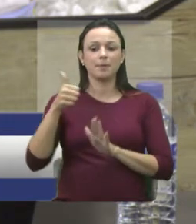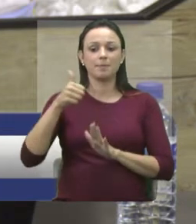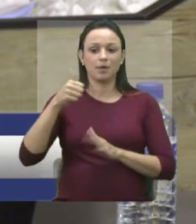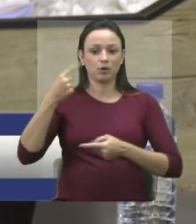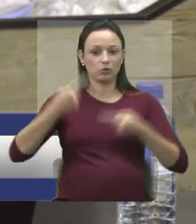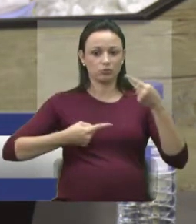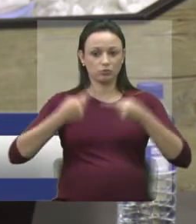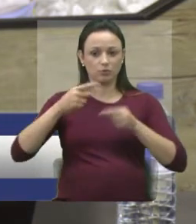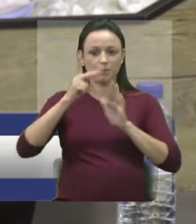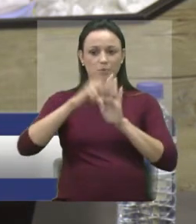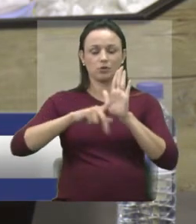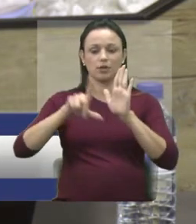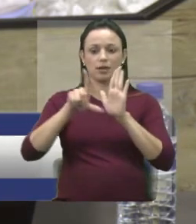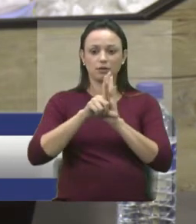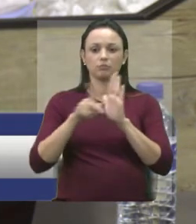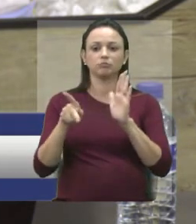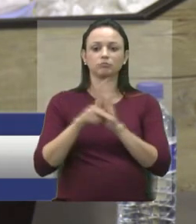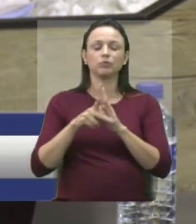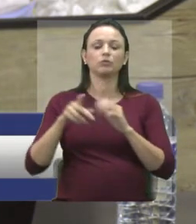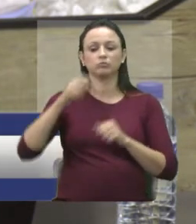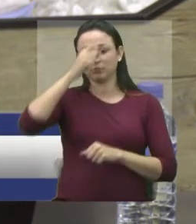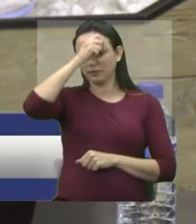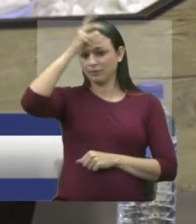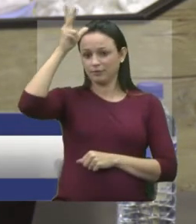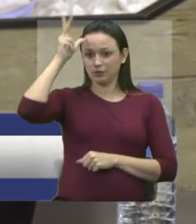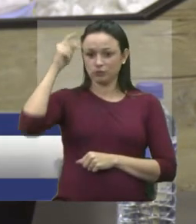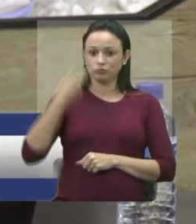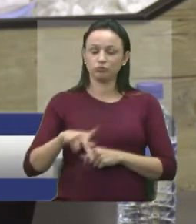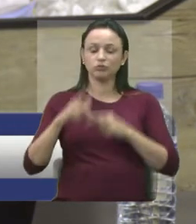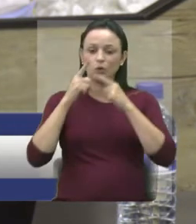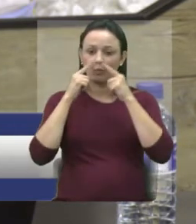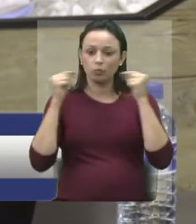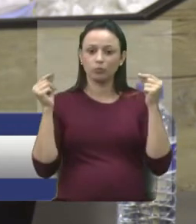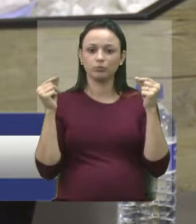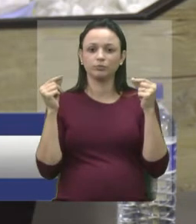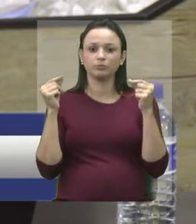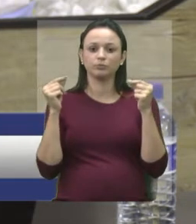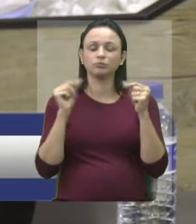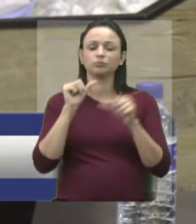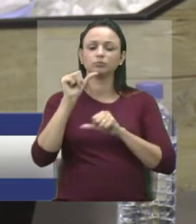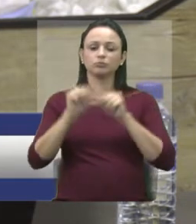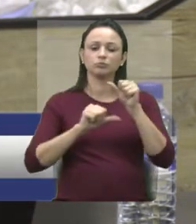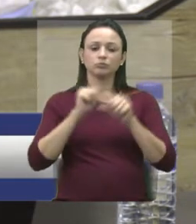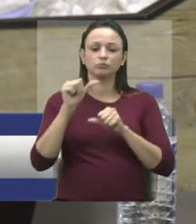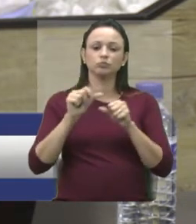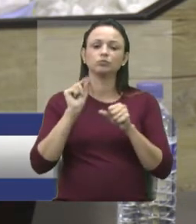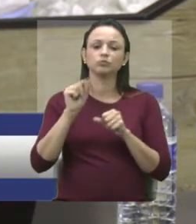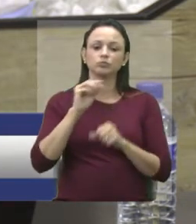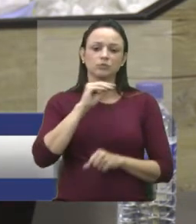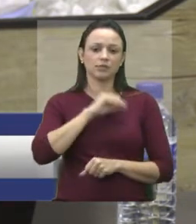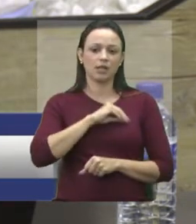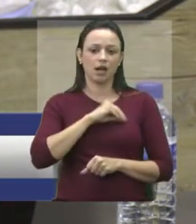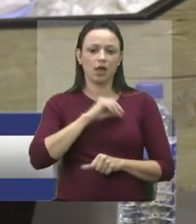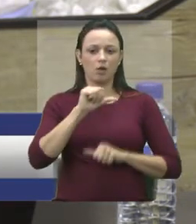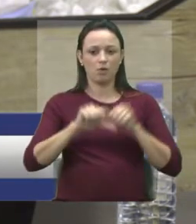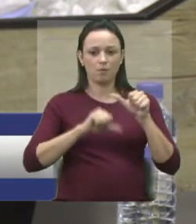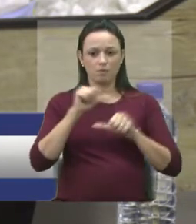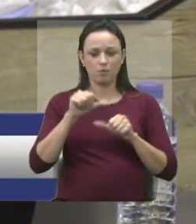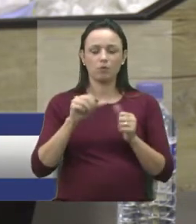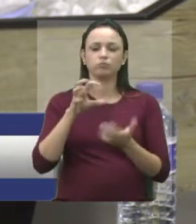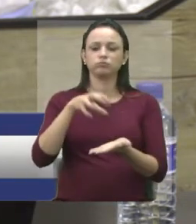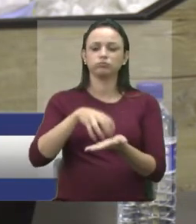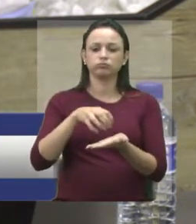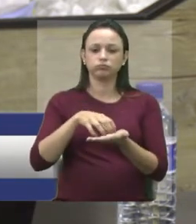do projeto de lei complementar de iniciativa da Prefeitura Municipal de Jaú, que altera o vencimento do cargo de provimento efetivo